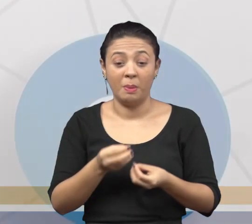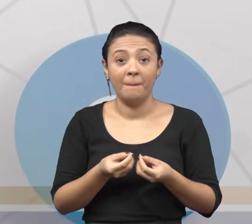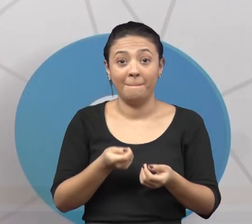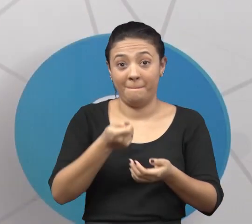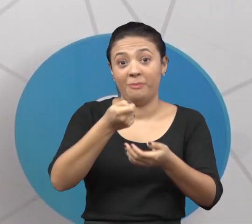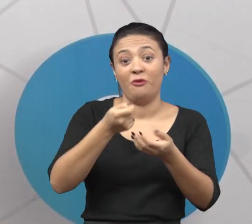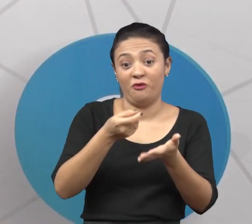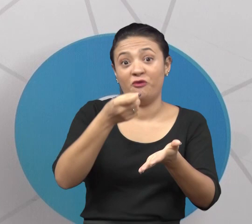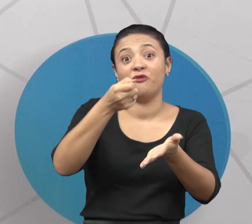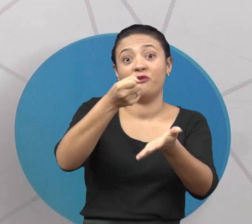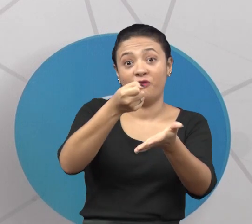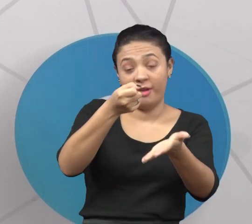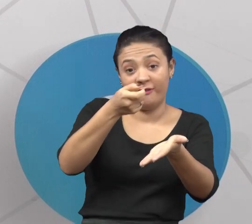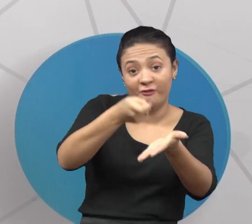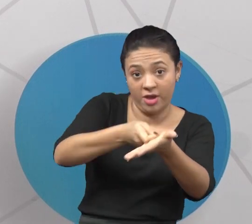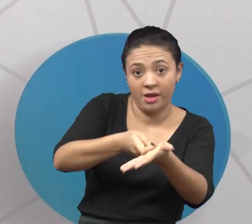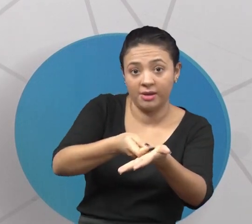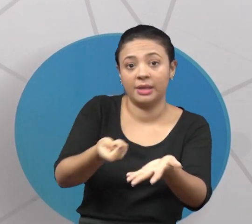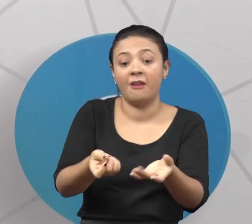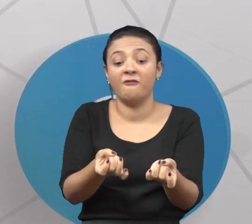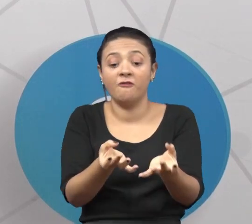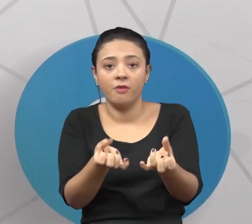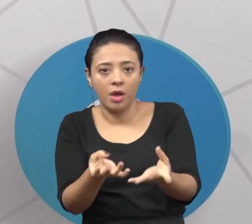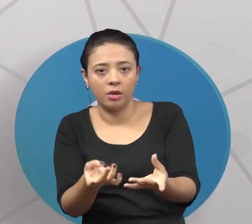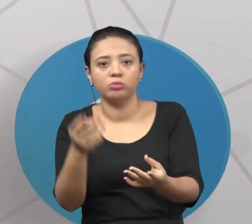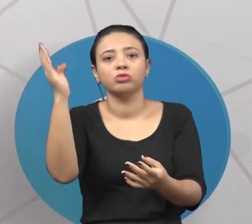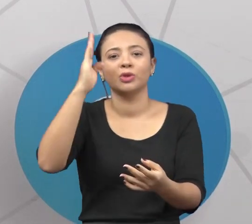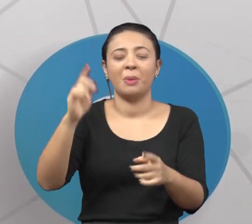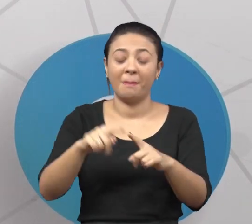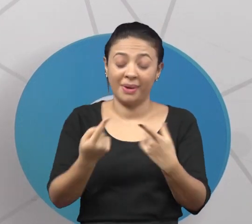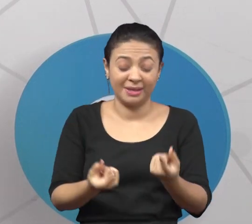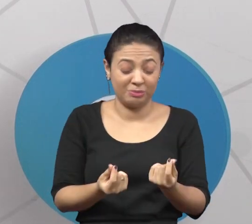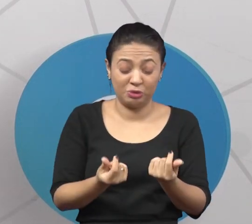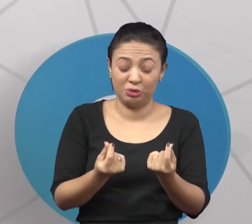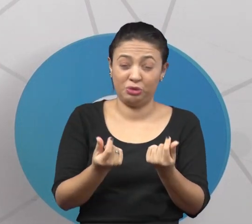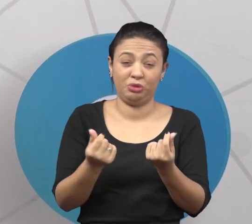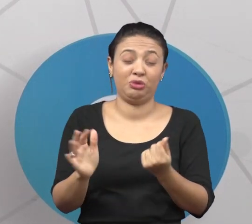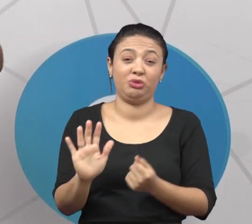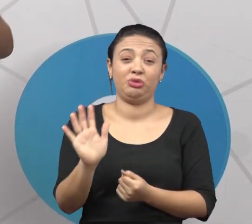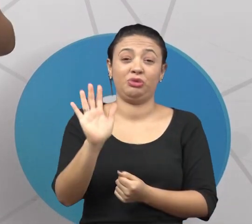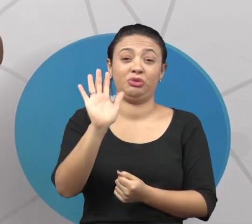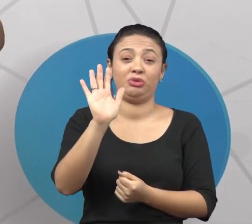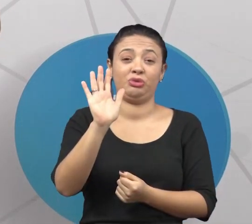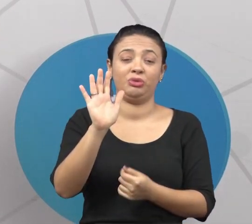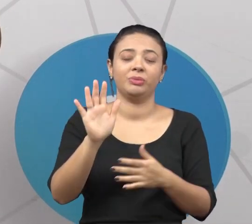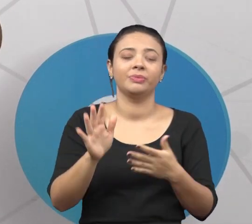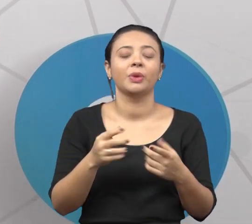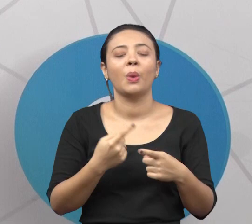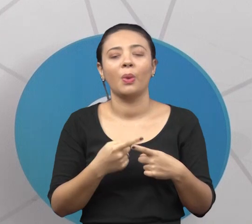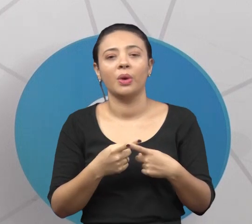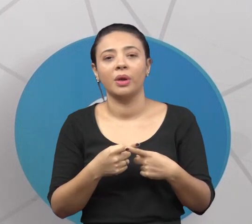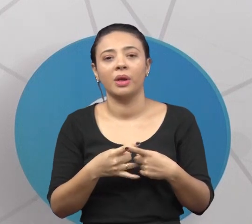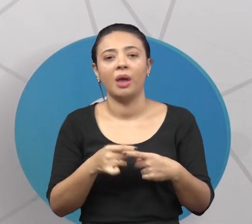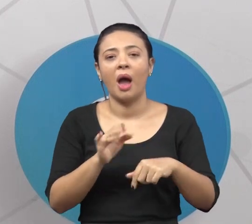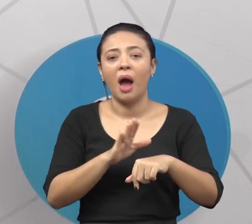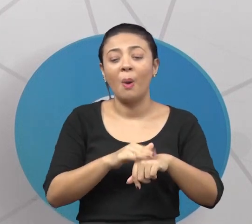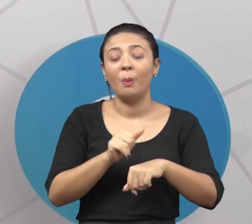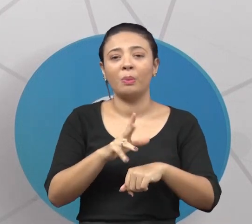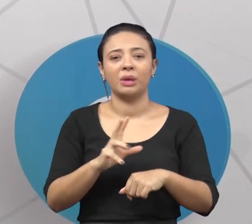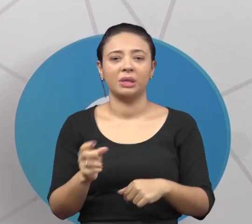bovina, no suco de laranja. Quer dizer, ele aumenta os valores para que a gente não tenha, tá, uma